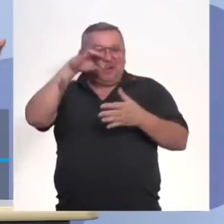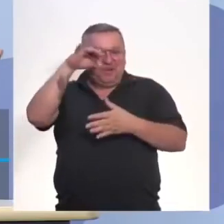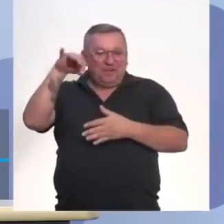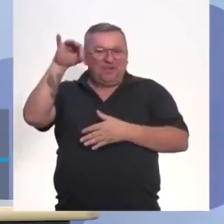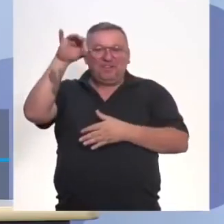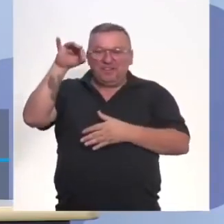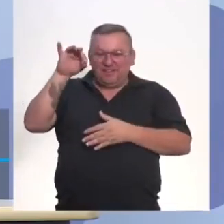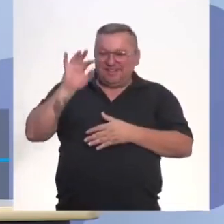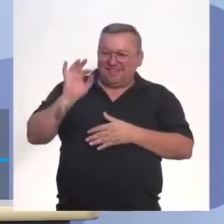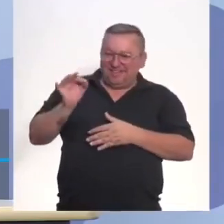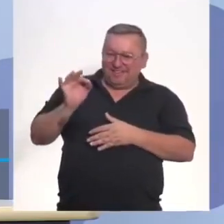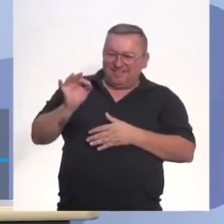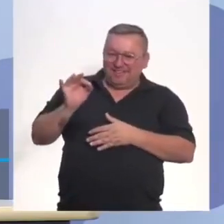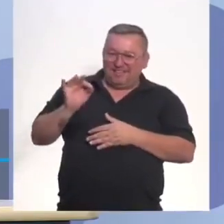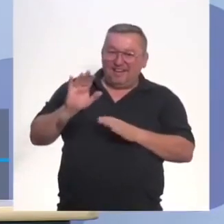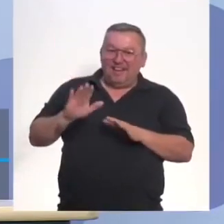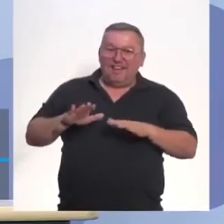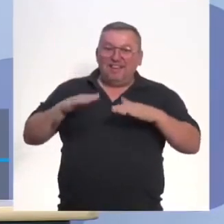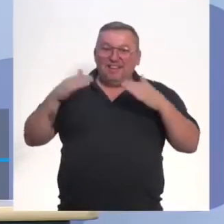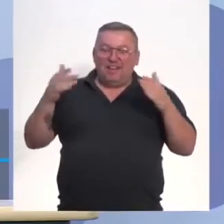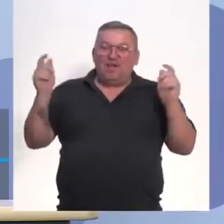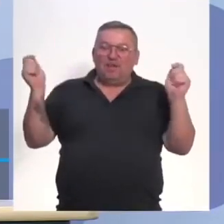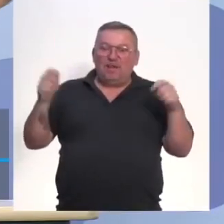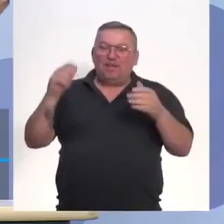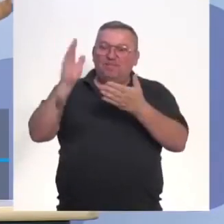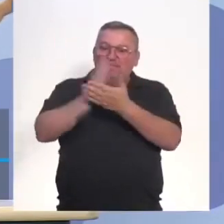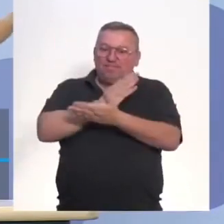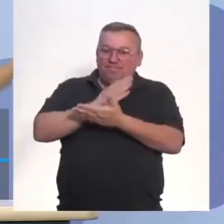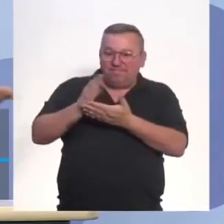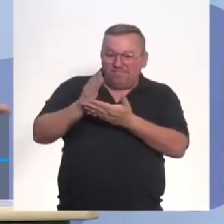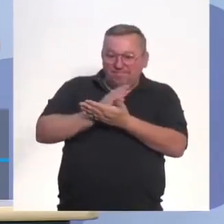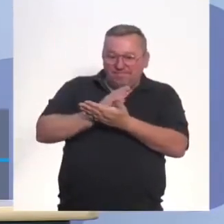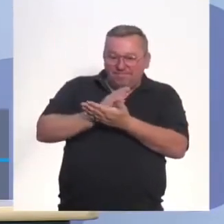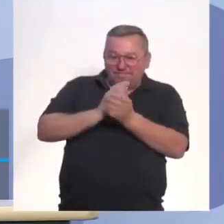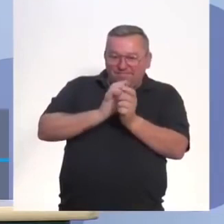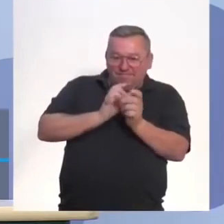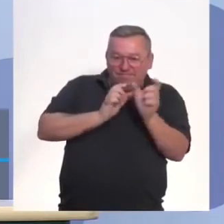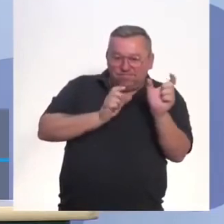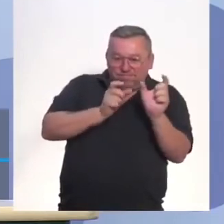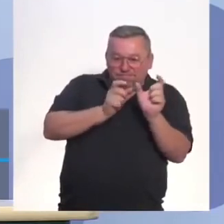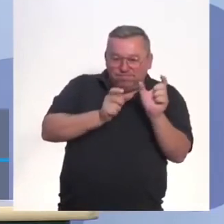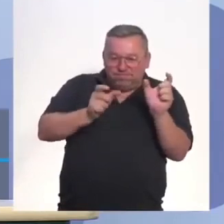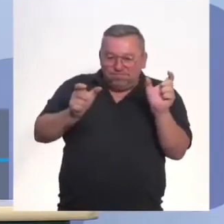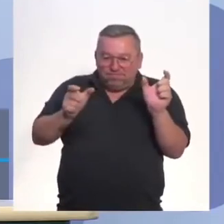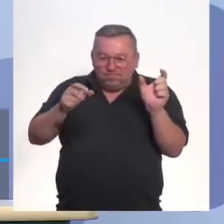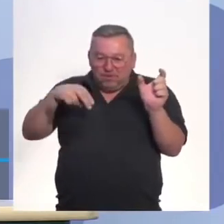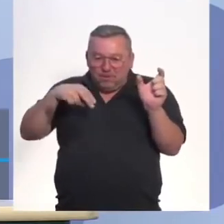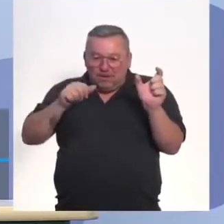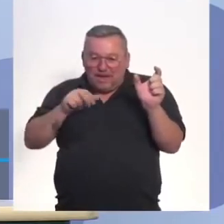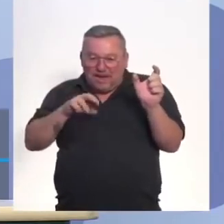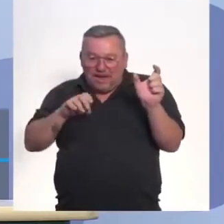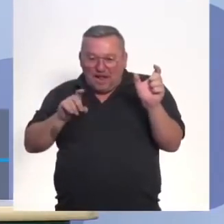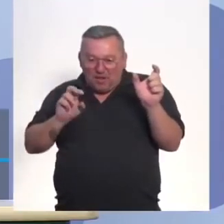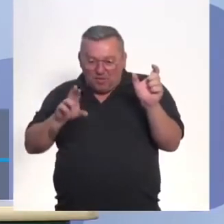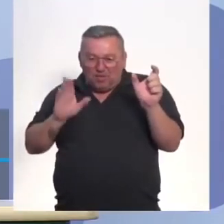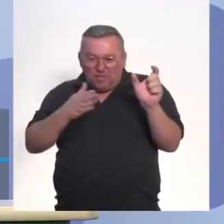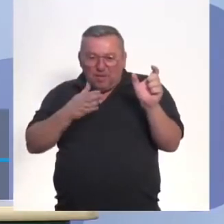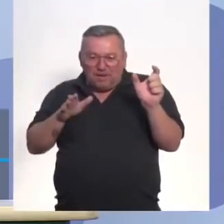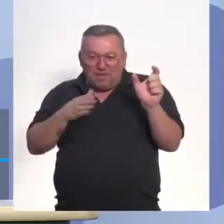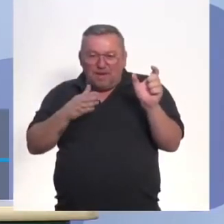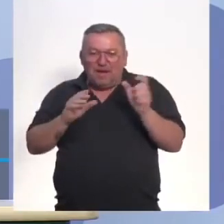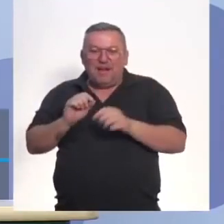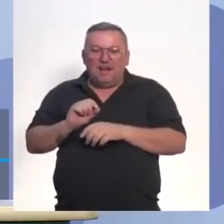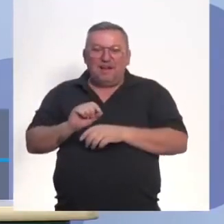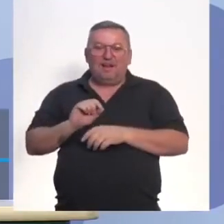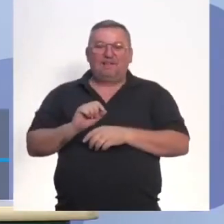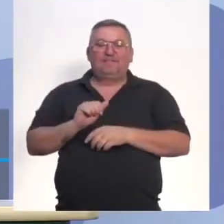mosquito, não é? Então, dá para você separar onde está a personagem e onde está o narrador. Dá pra sim. Pergunta da professora